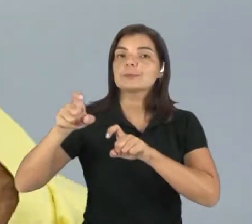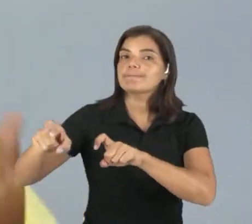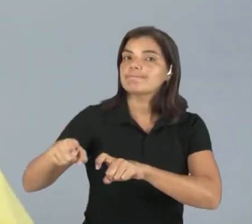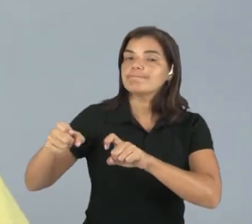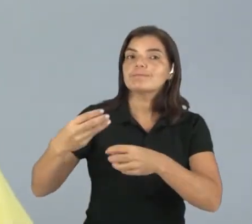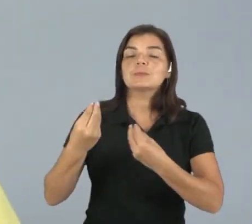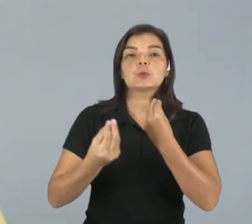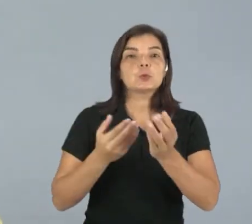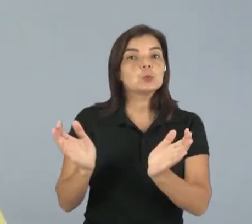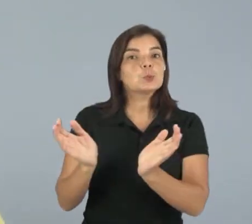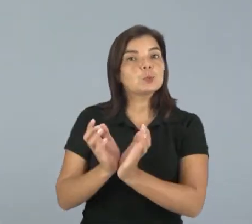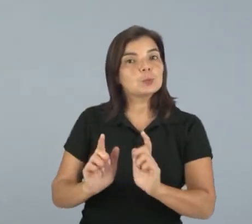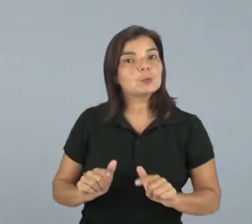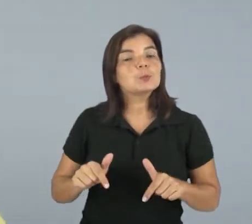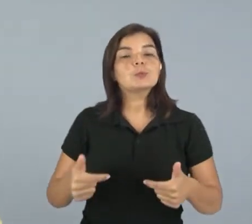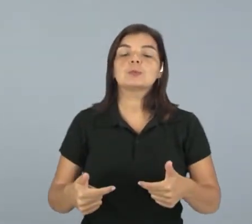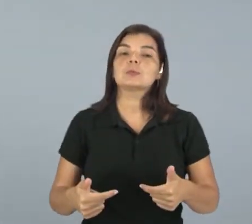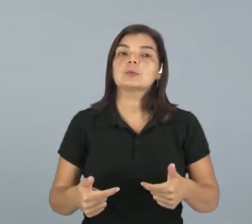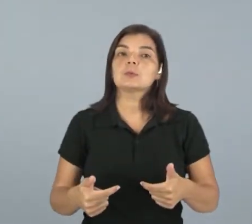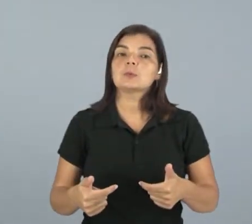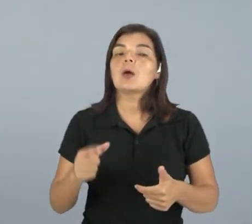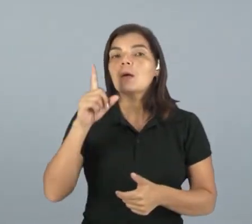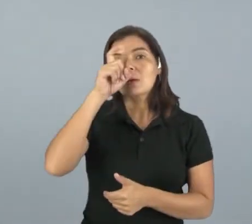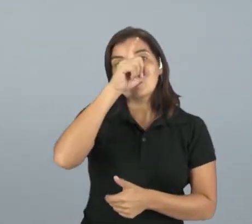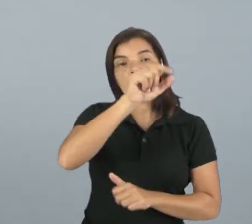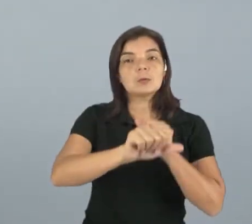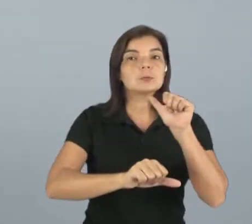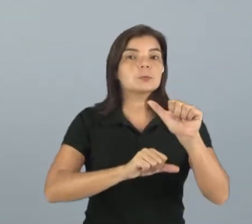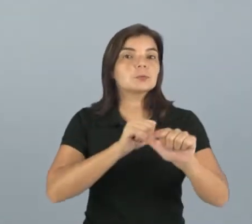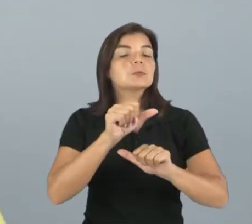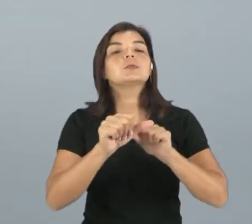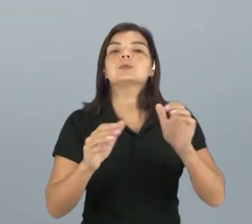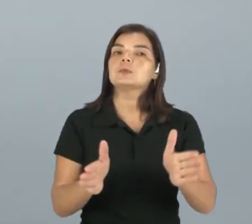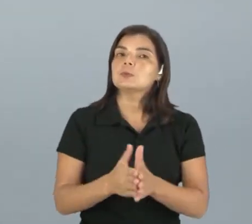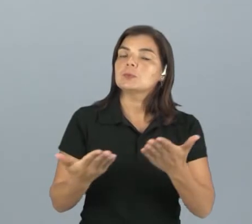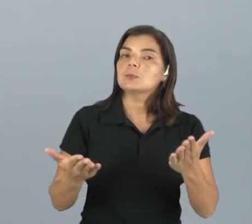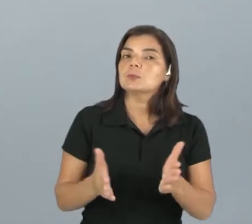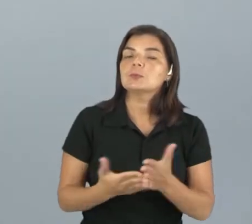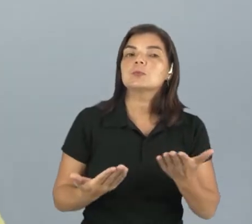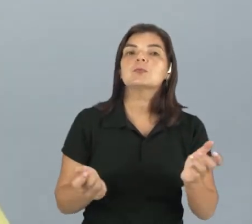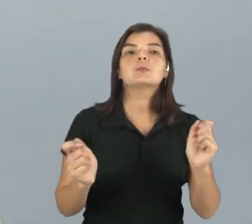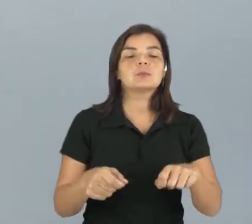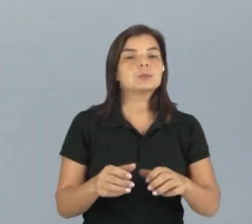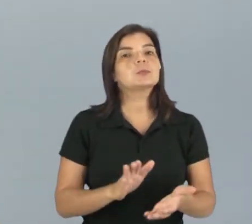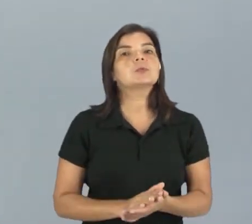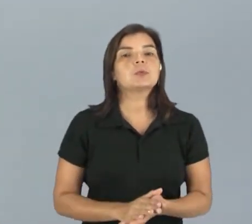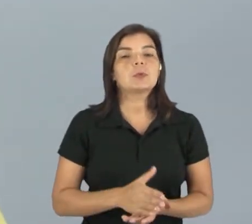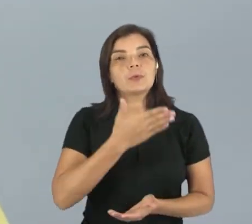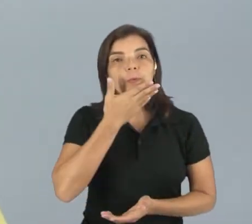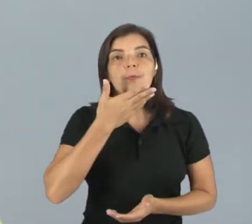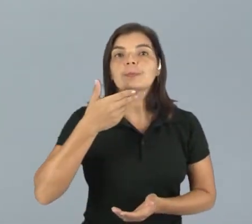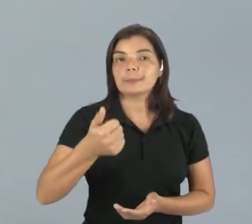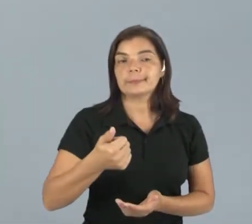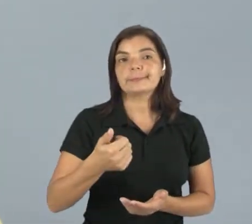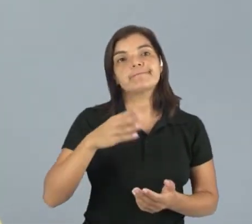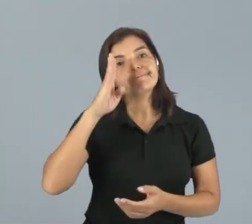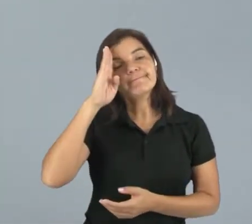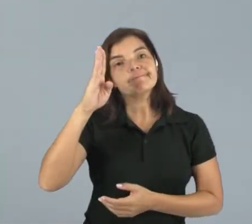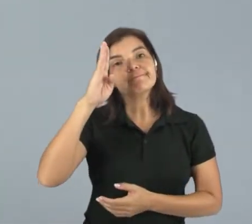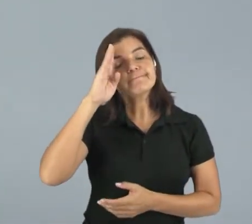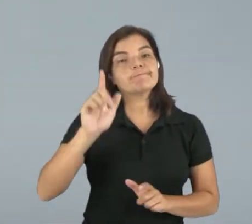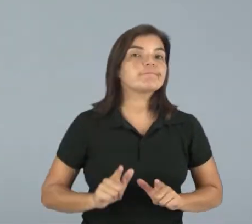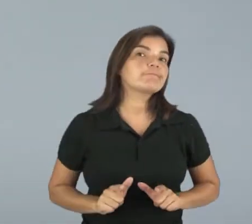que grupos lutam para que essas dificuldades, essa pobreza, essa extrema pobreza, seja superada, principalmente